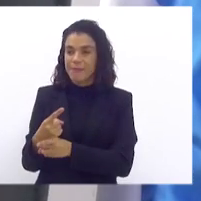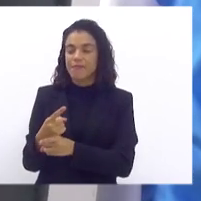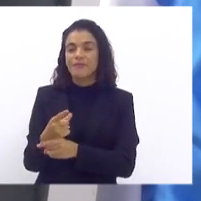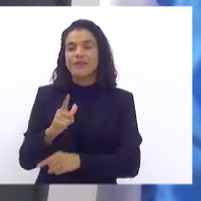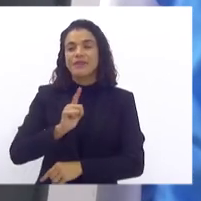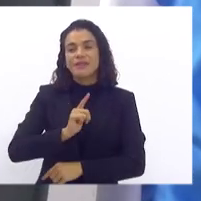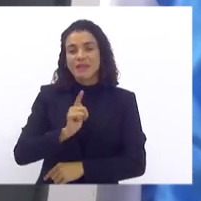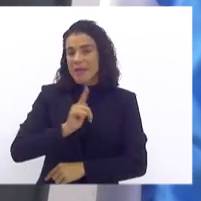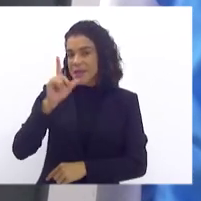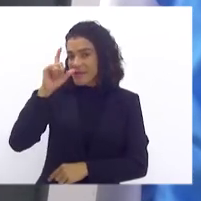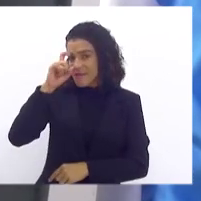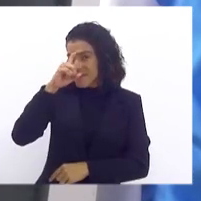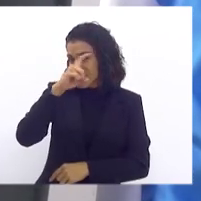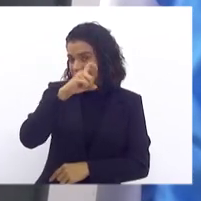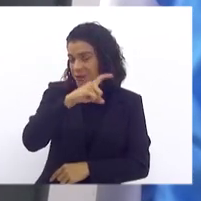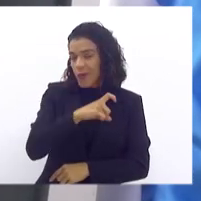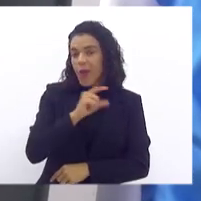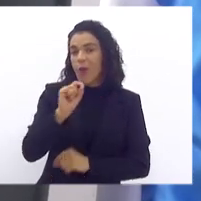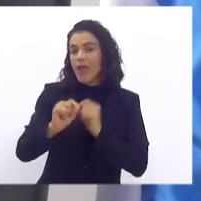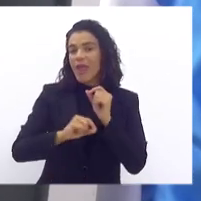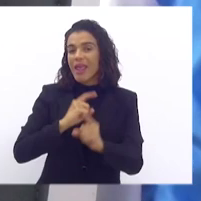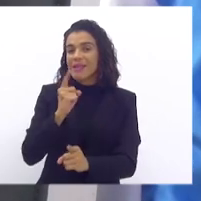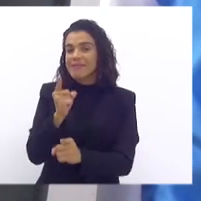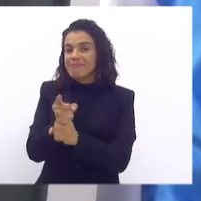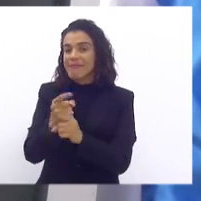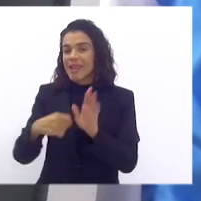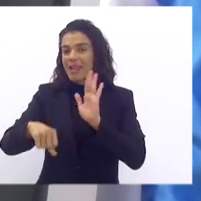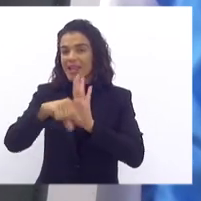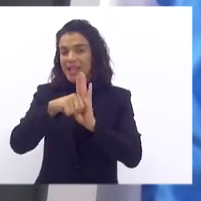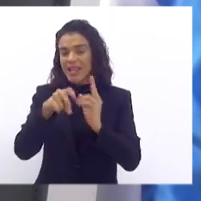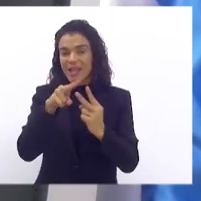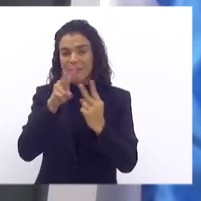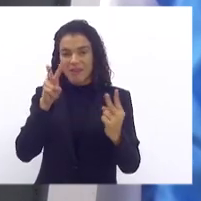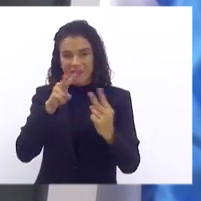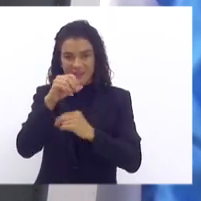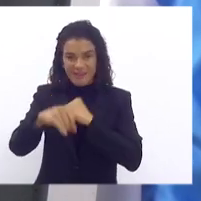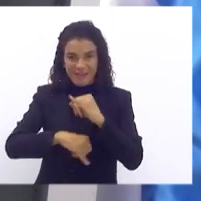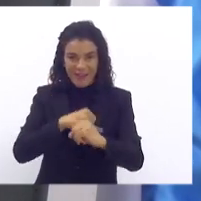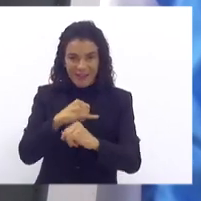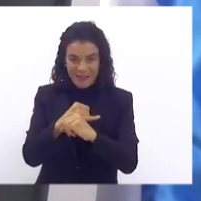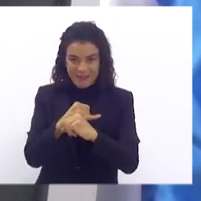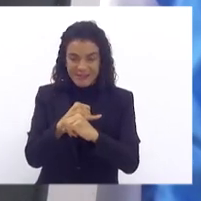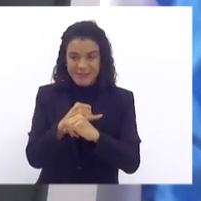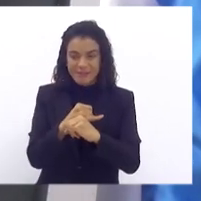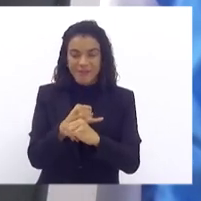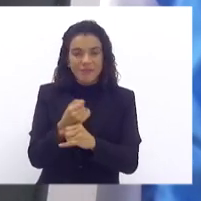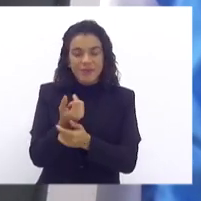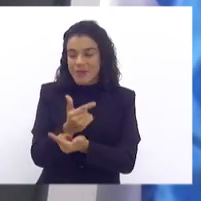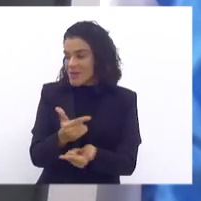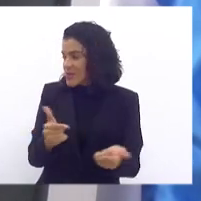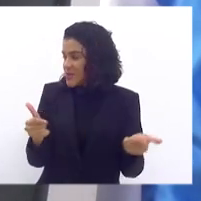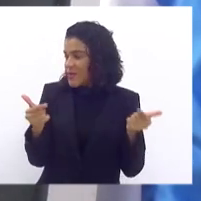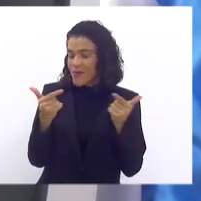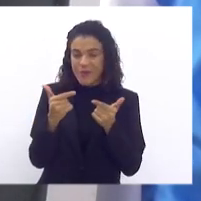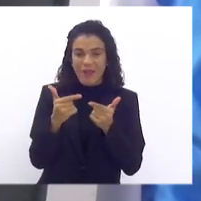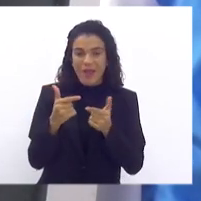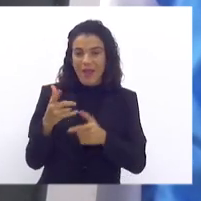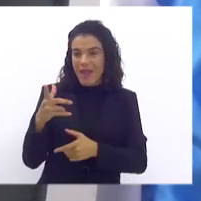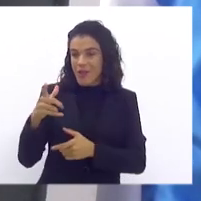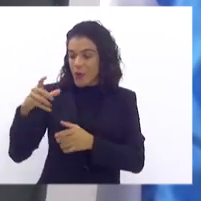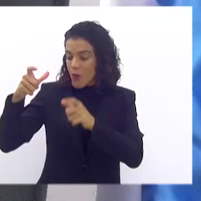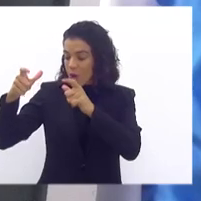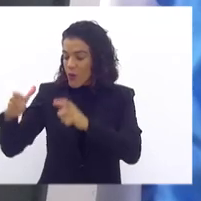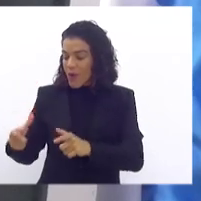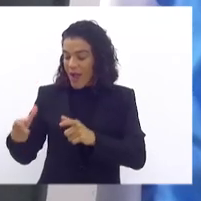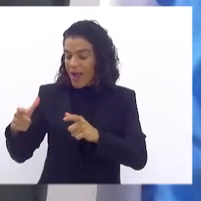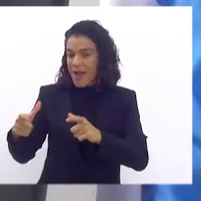que há uma dificuldade na identificação do crime virtual. Uhum. porque não há, dentro do local do